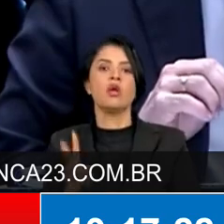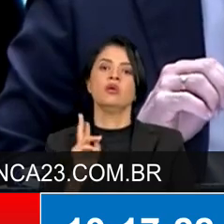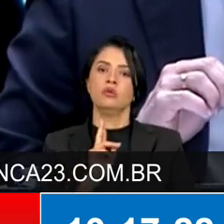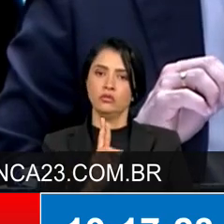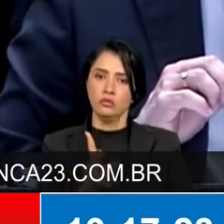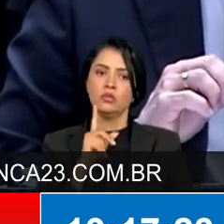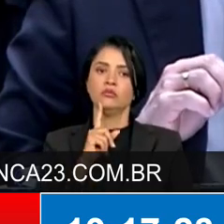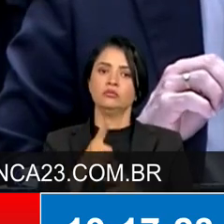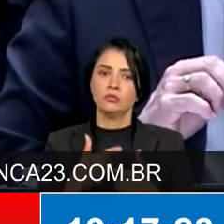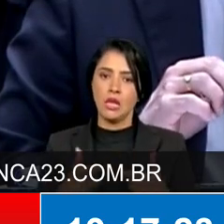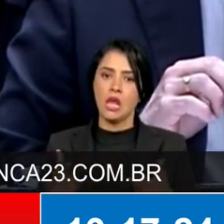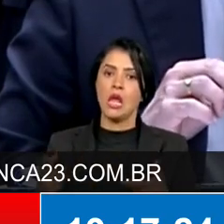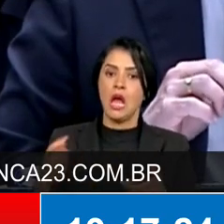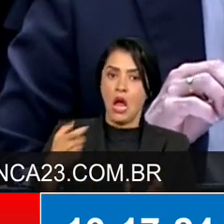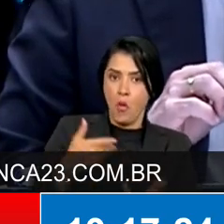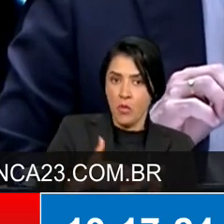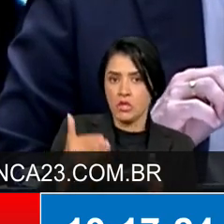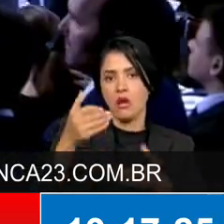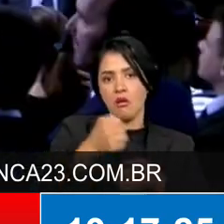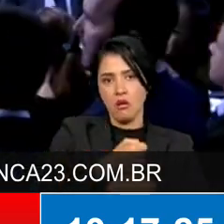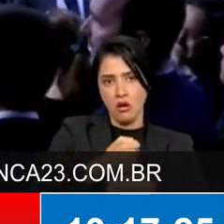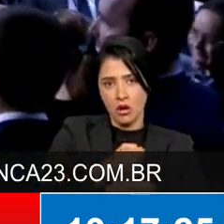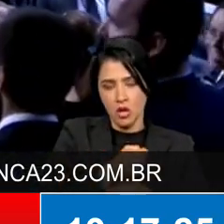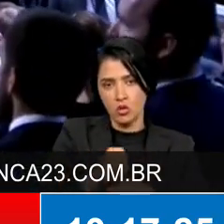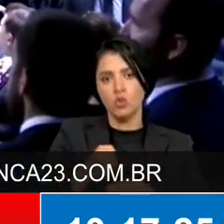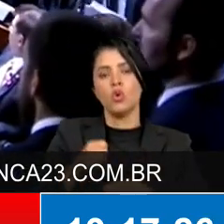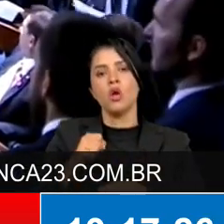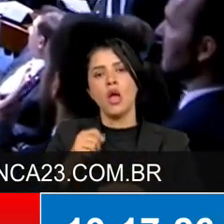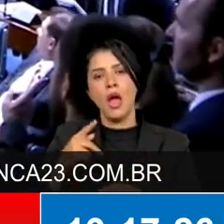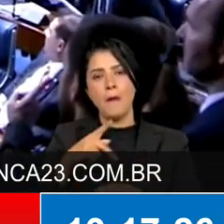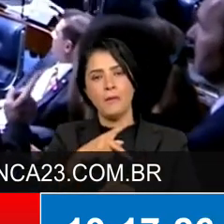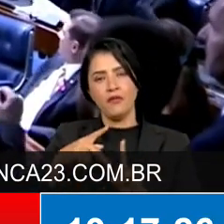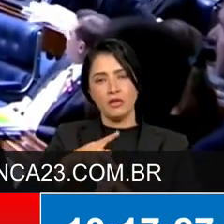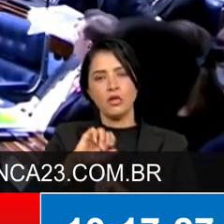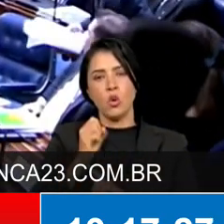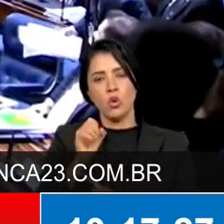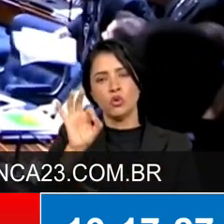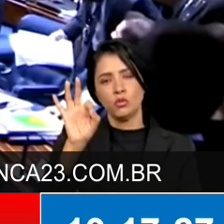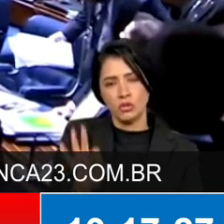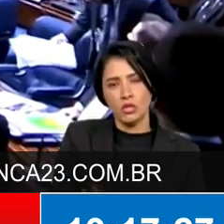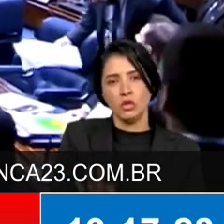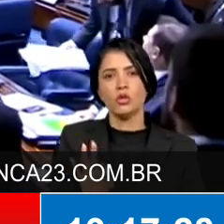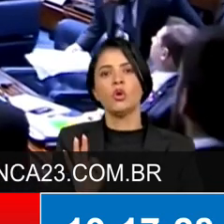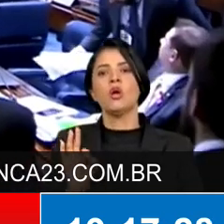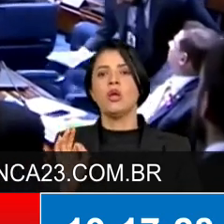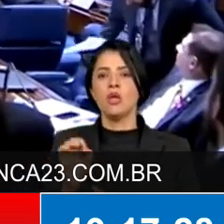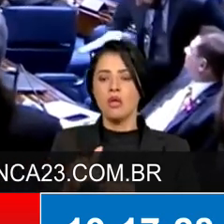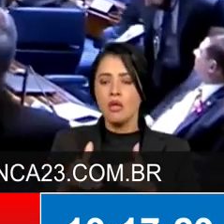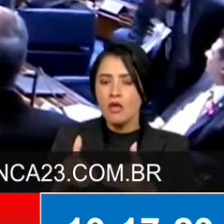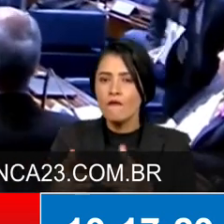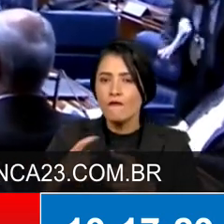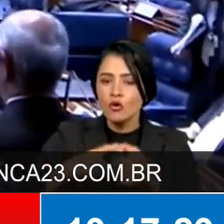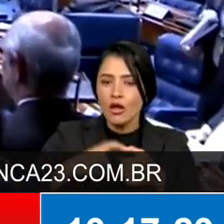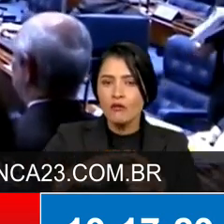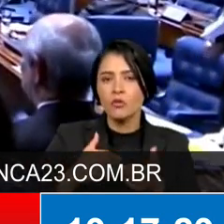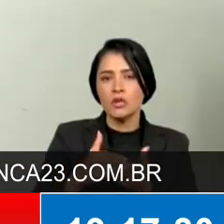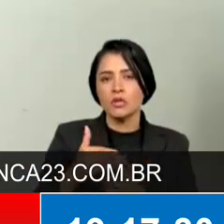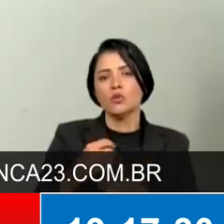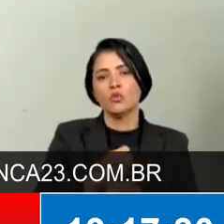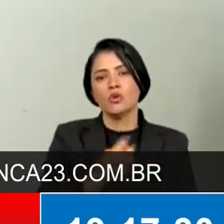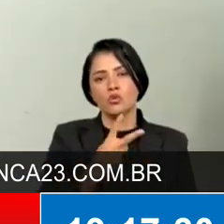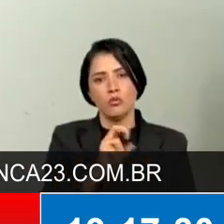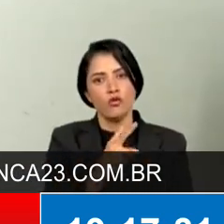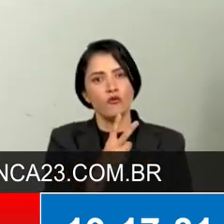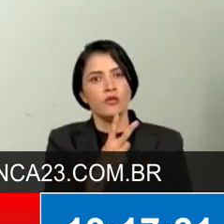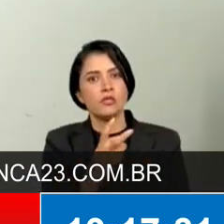da desoneração para este ano com a líquida da Previdência em 88% e a reoneração gradual a partir de 2025